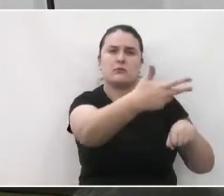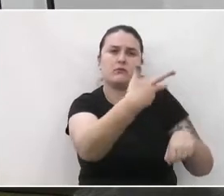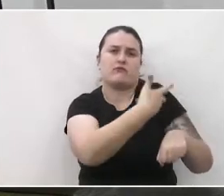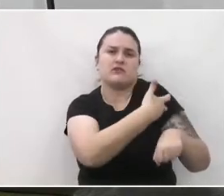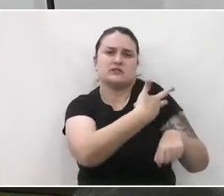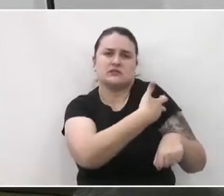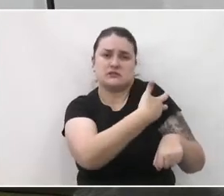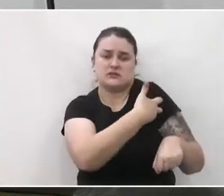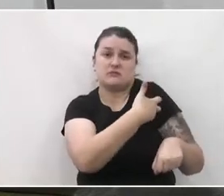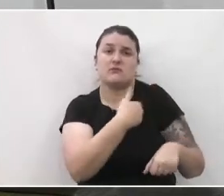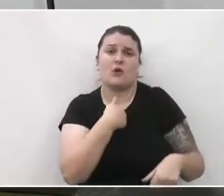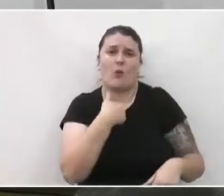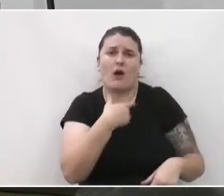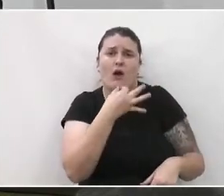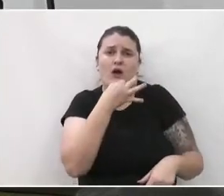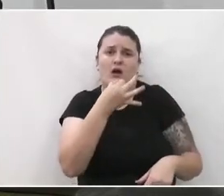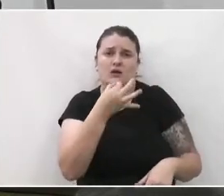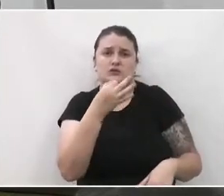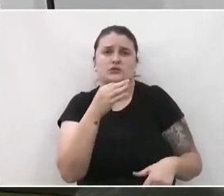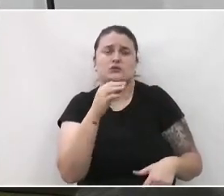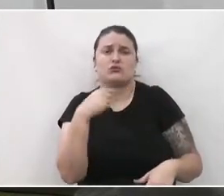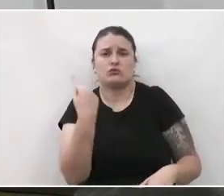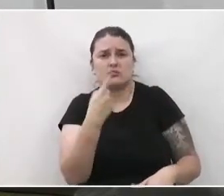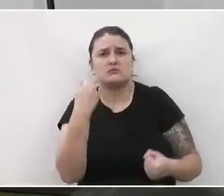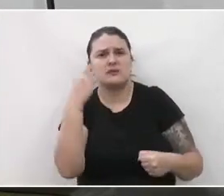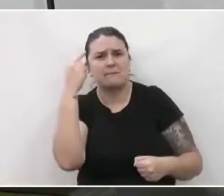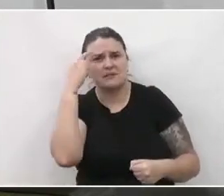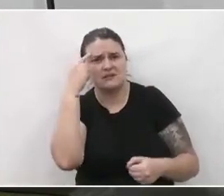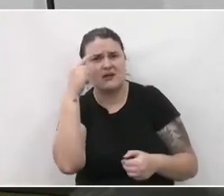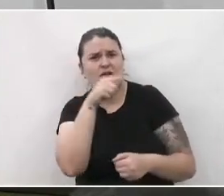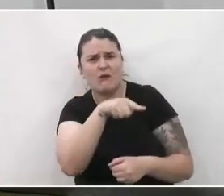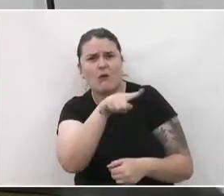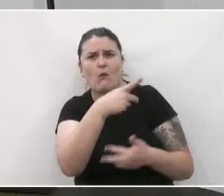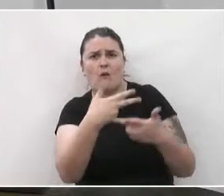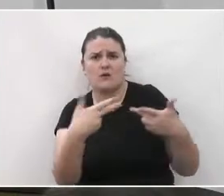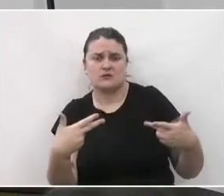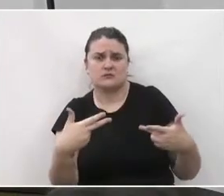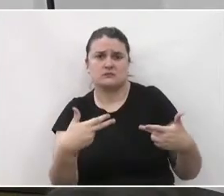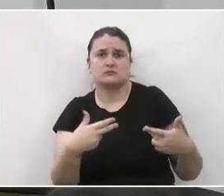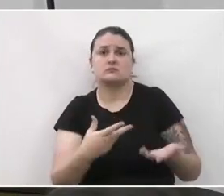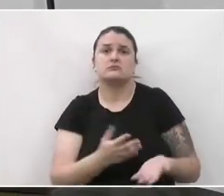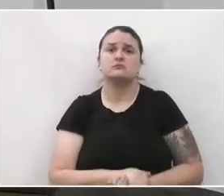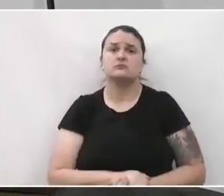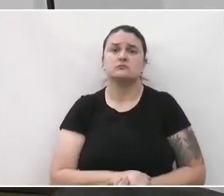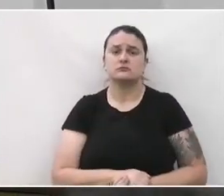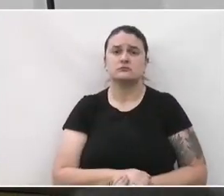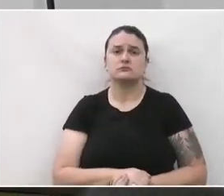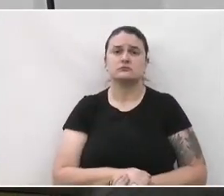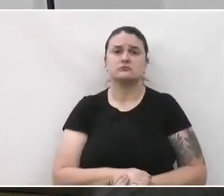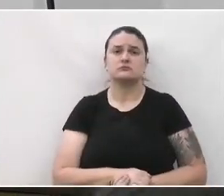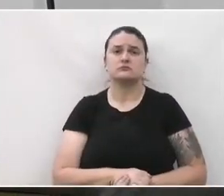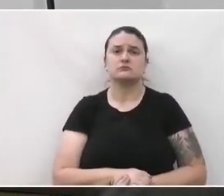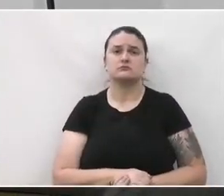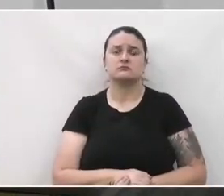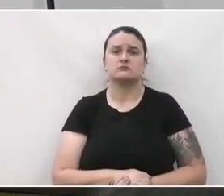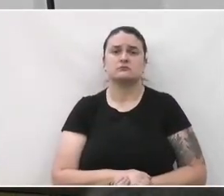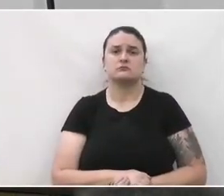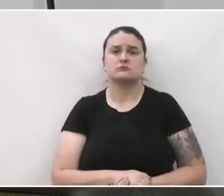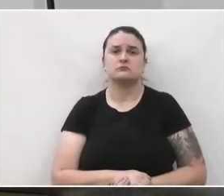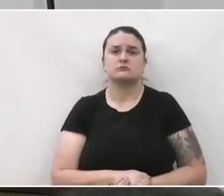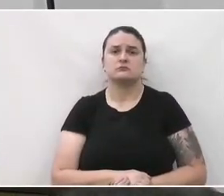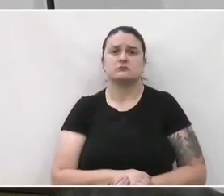vacinação? Eu acho que é isso que nós temos que pensar. Eu acho que, assim, está dado